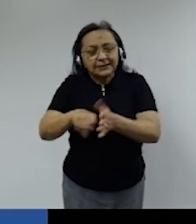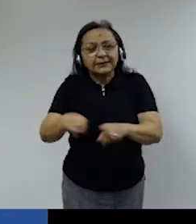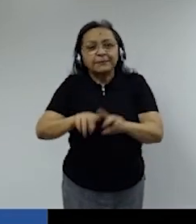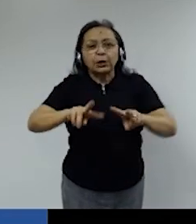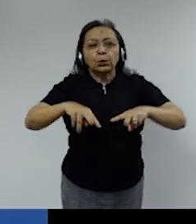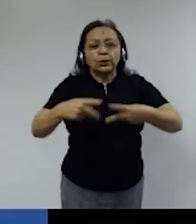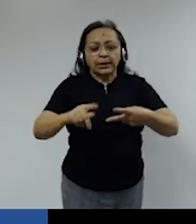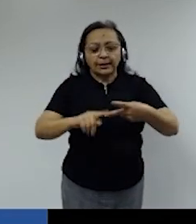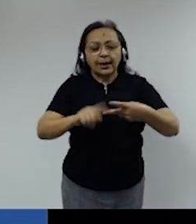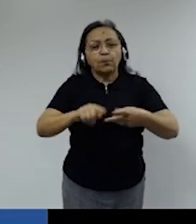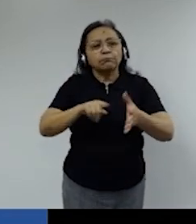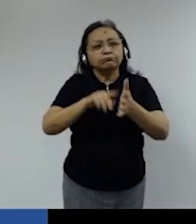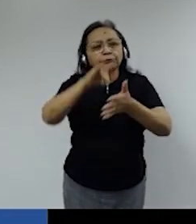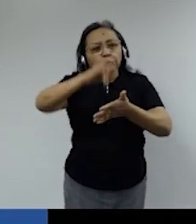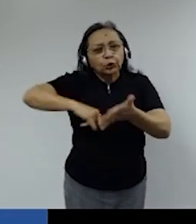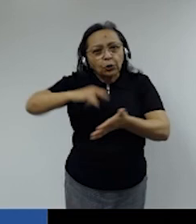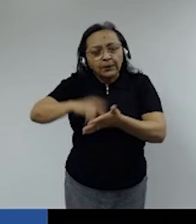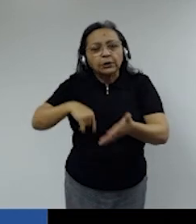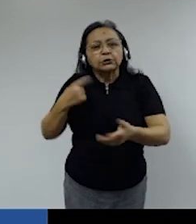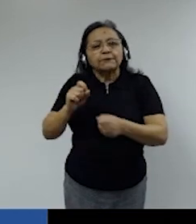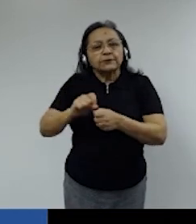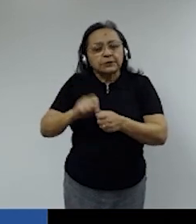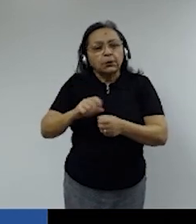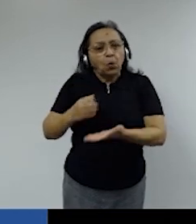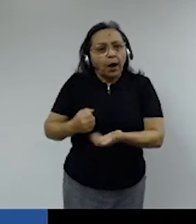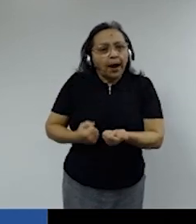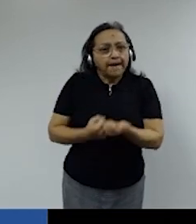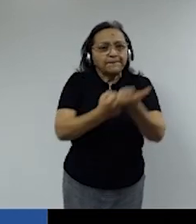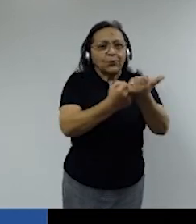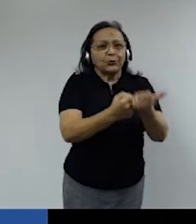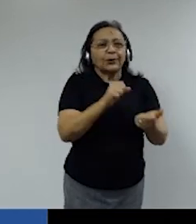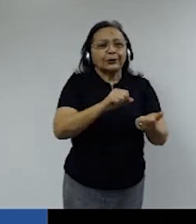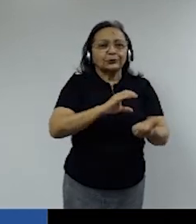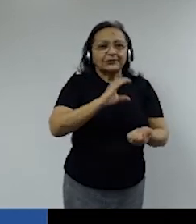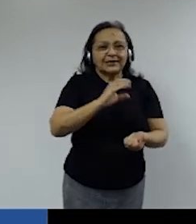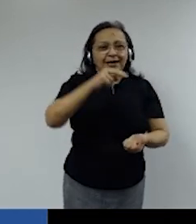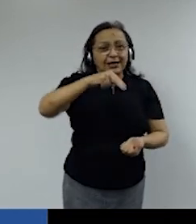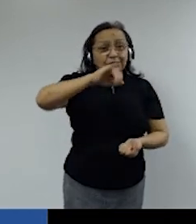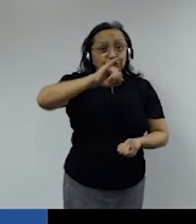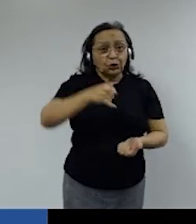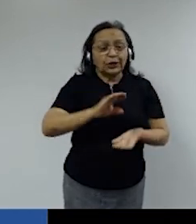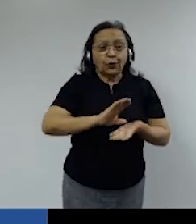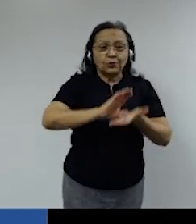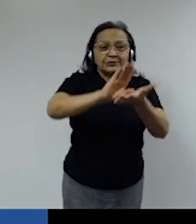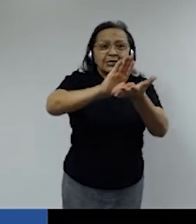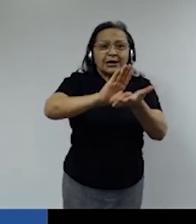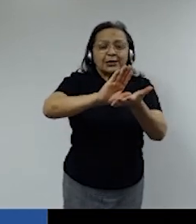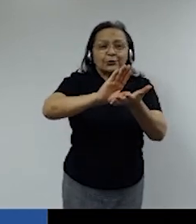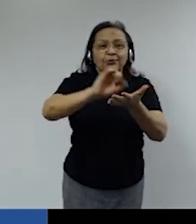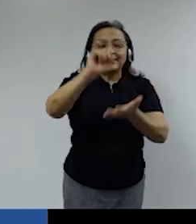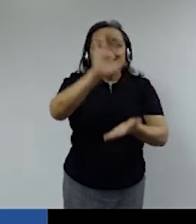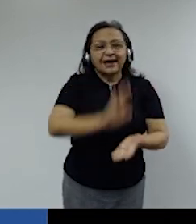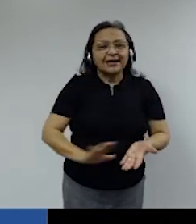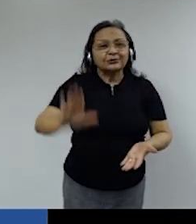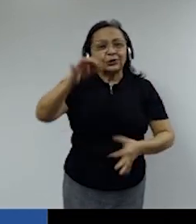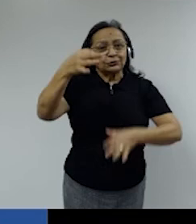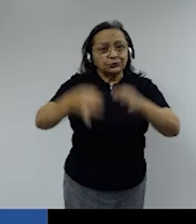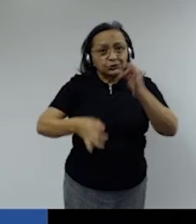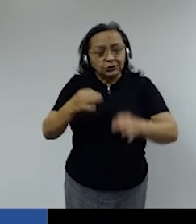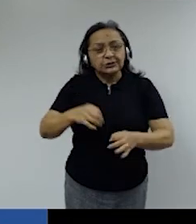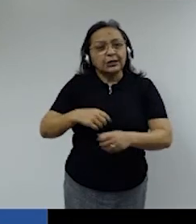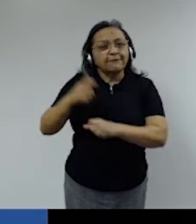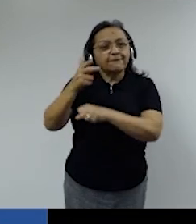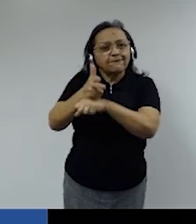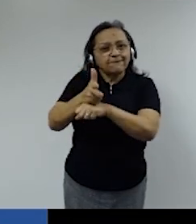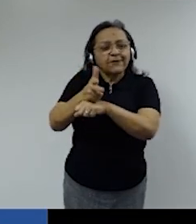que nós realizamos, inclusive com apoio do CNJ, que filma, inclusive, exibe uma audiência de custódia acontecendo no Mato Grosso,